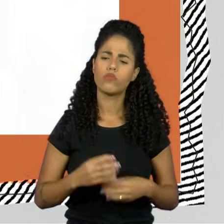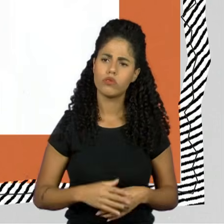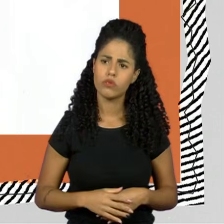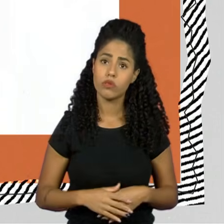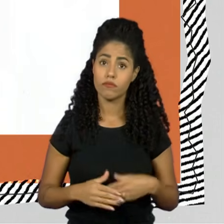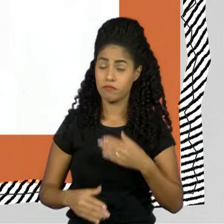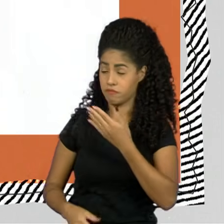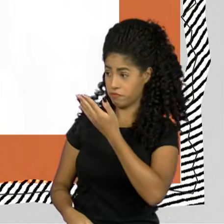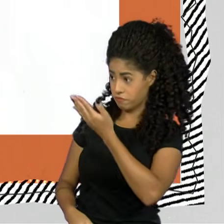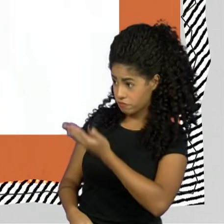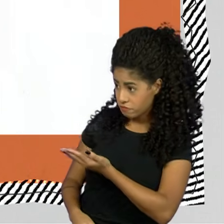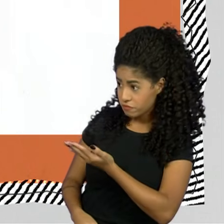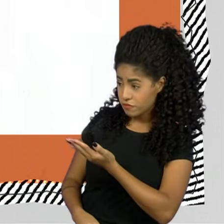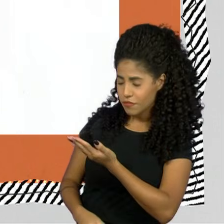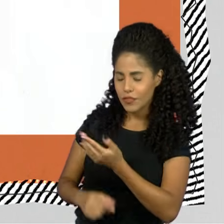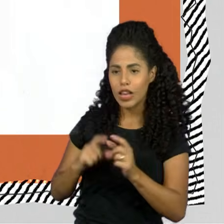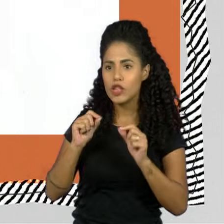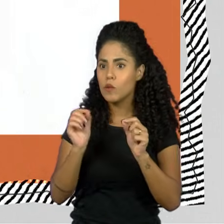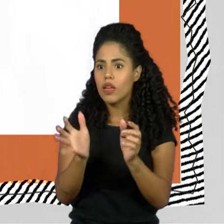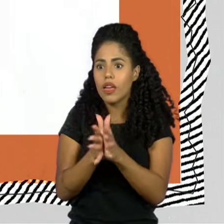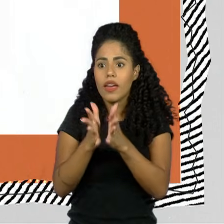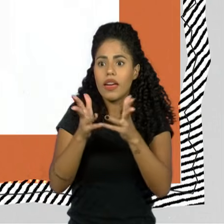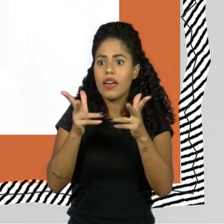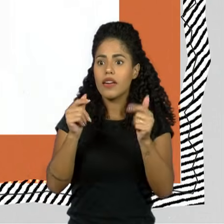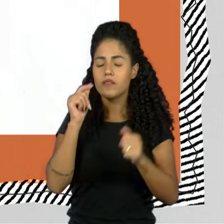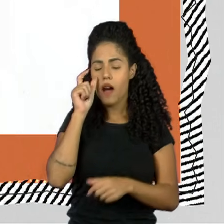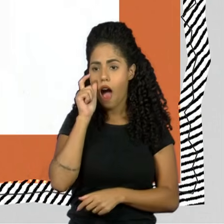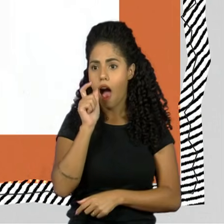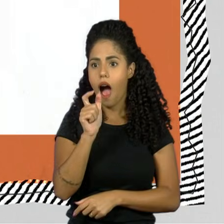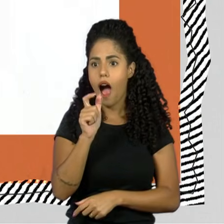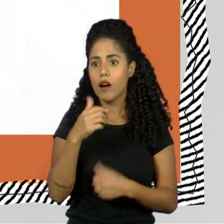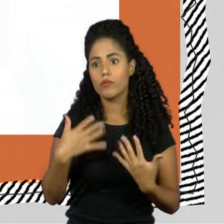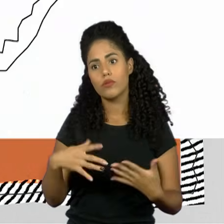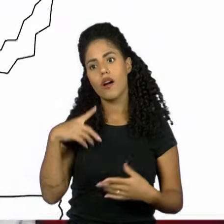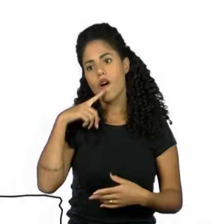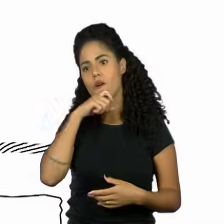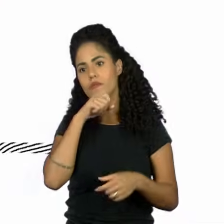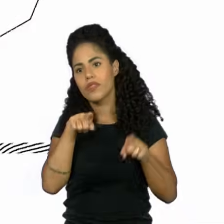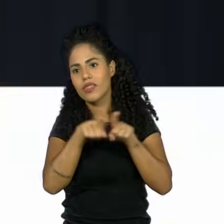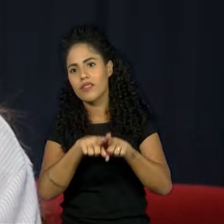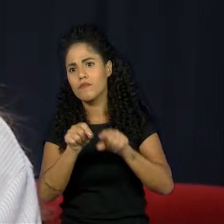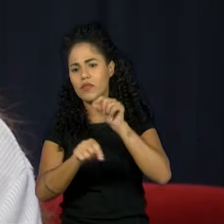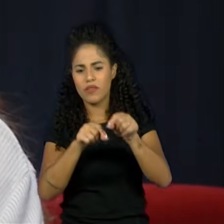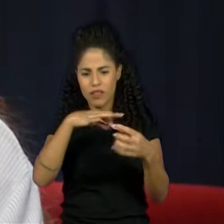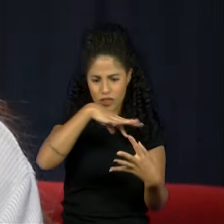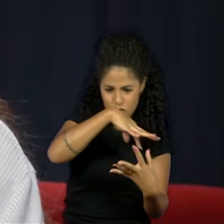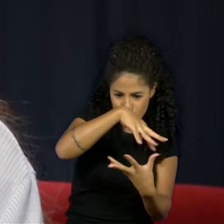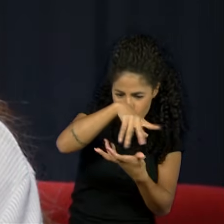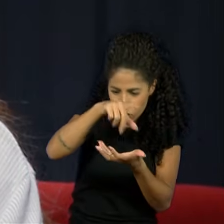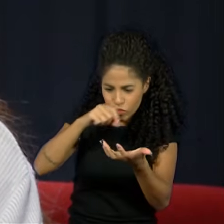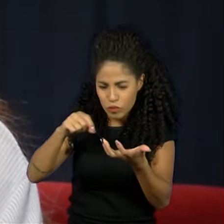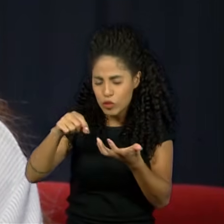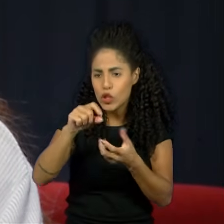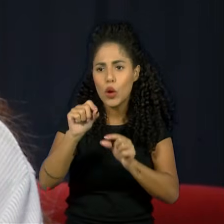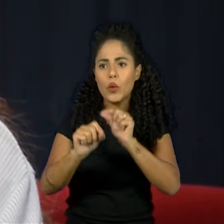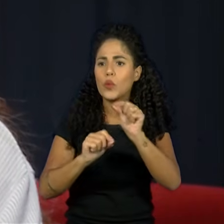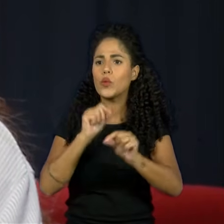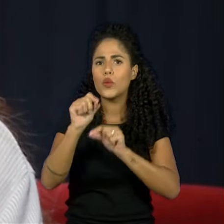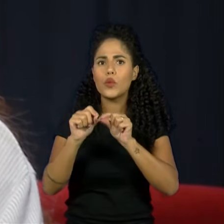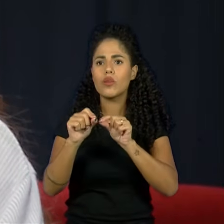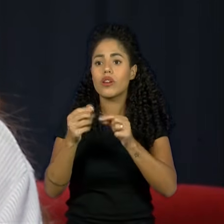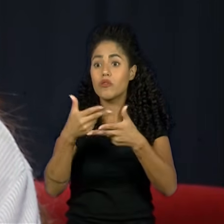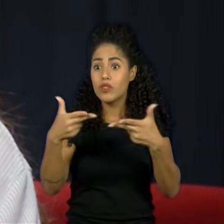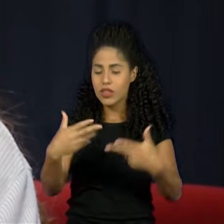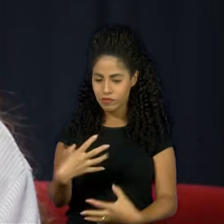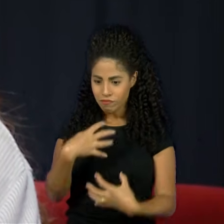E a coisa mais incrível e ao mesmo tempo mais óbvia do mundo nesse trabalho foi que o que vai fazer você